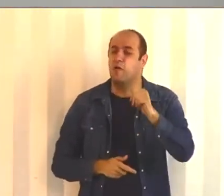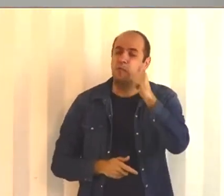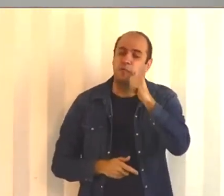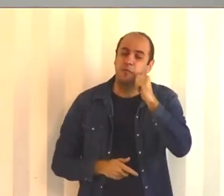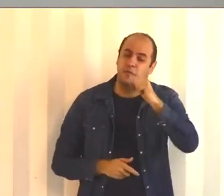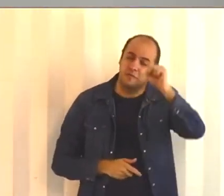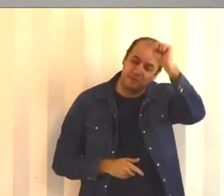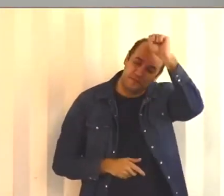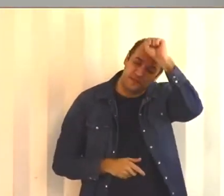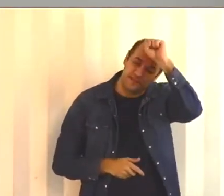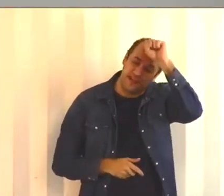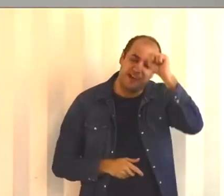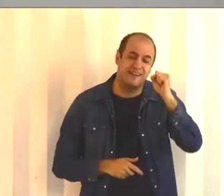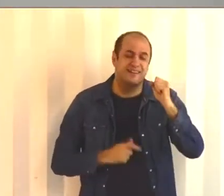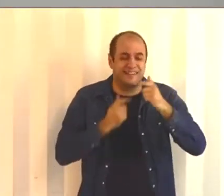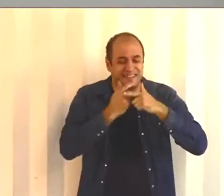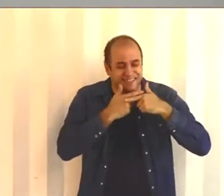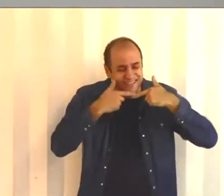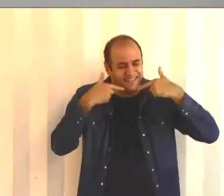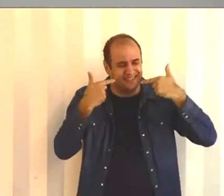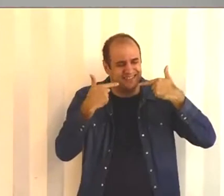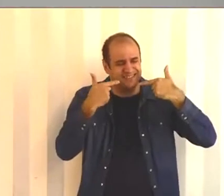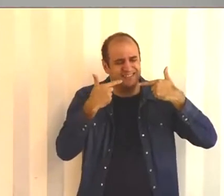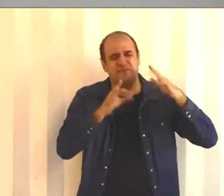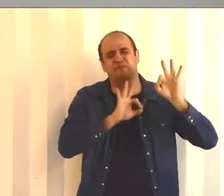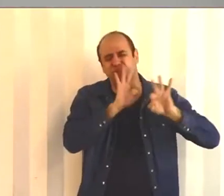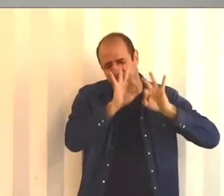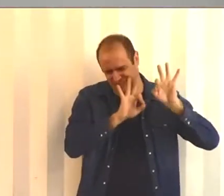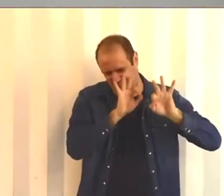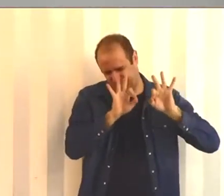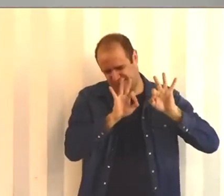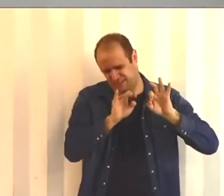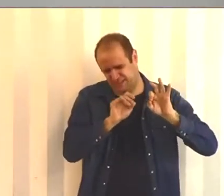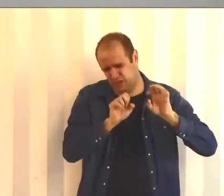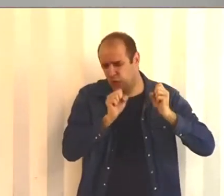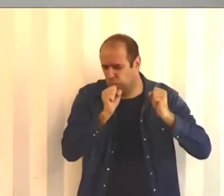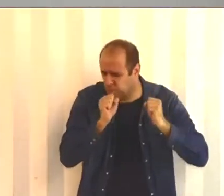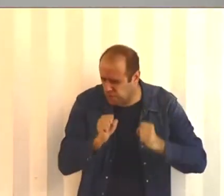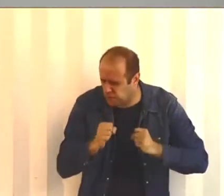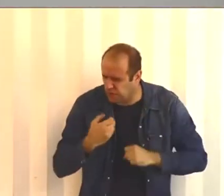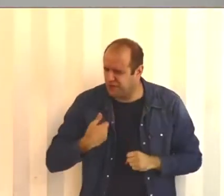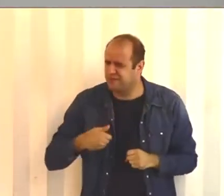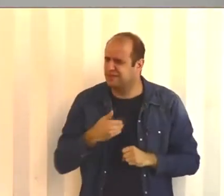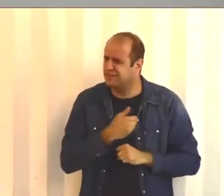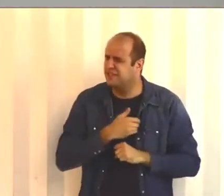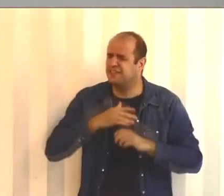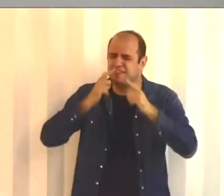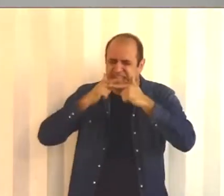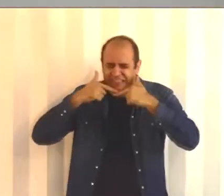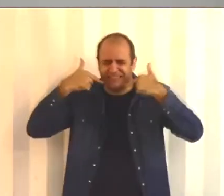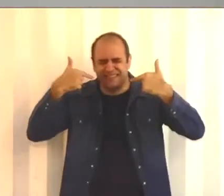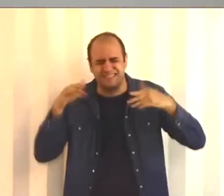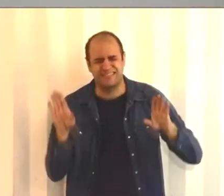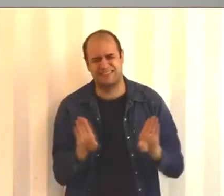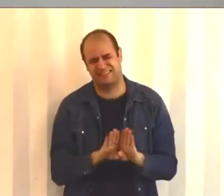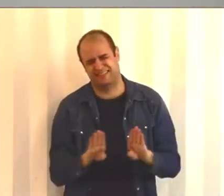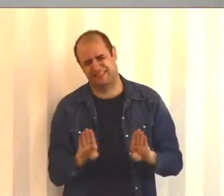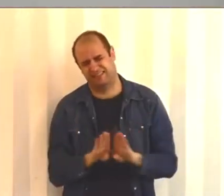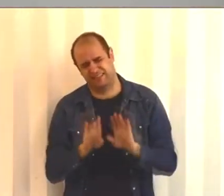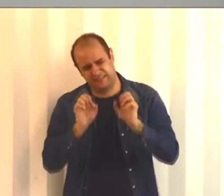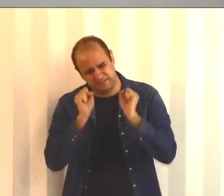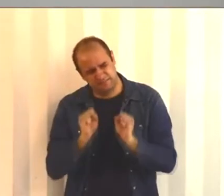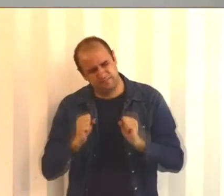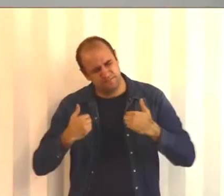tinha um motivo, Senhor, que a nossa alegria não sejam nossas satisfações ou nossos prazeres, mas que a nossa alegria